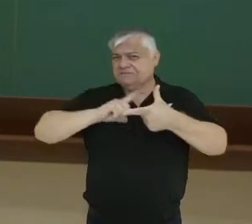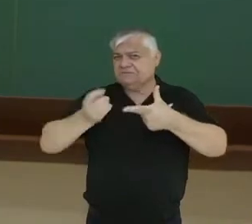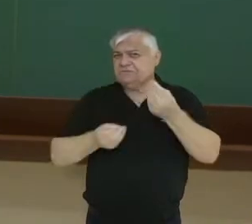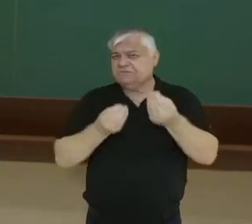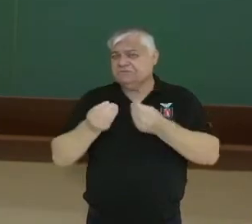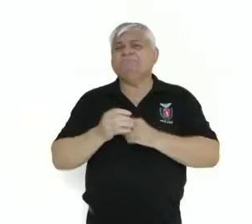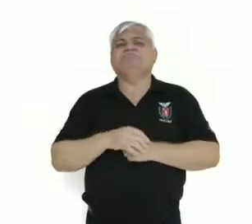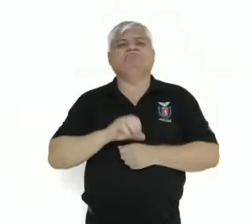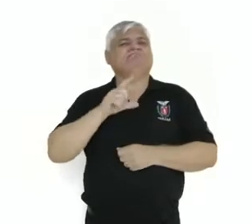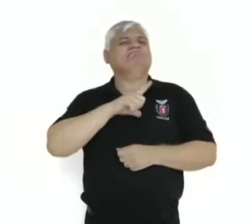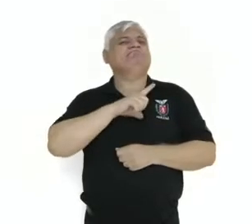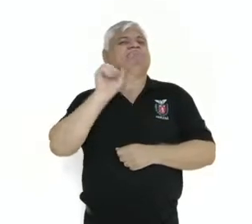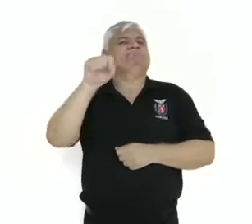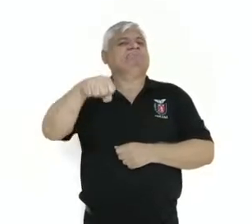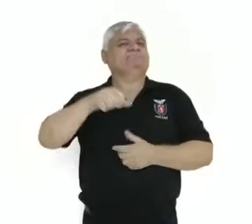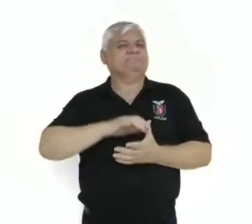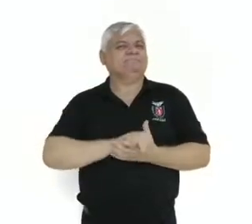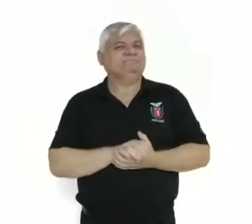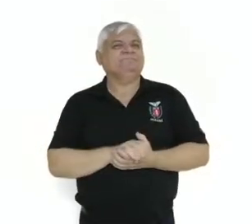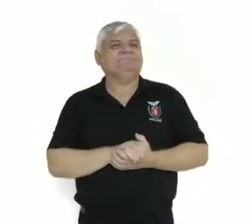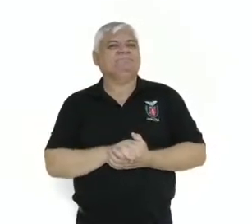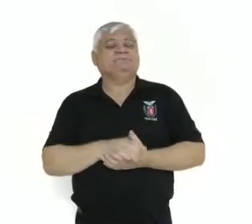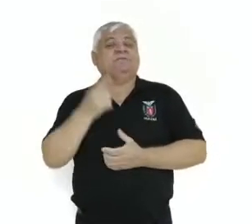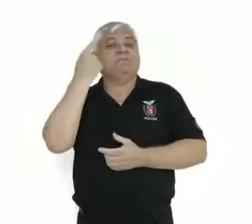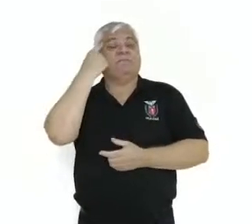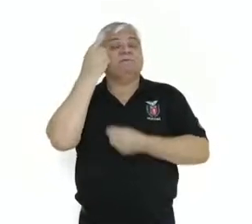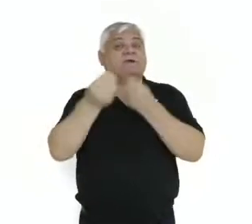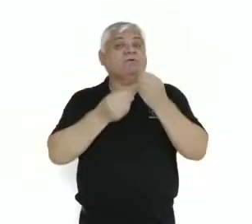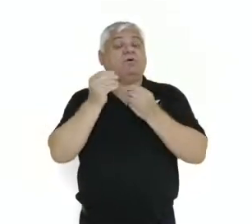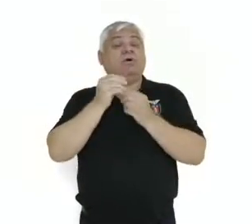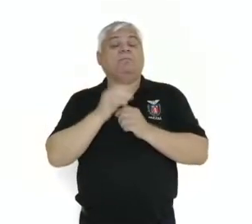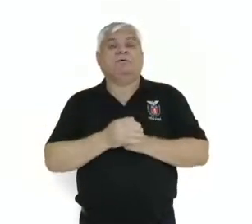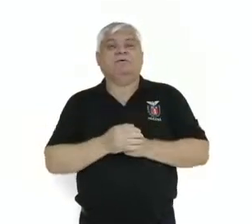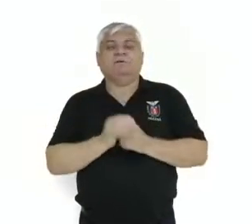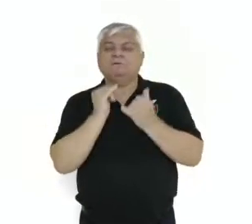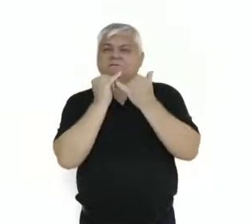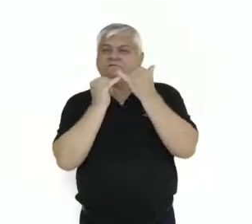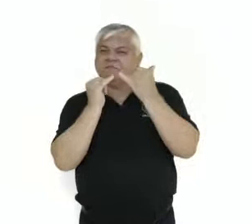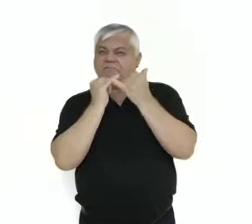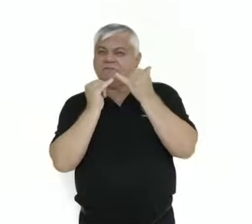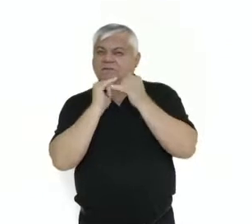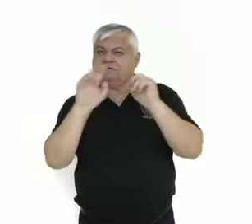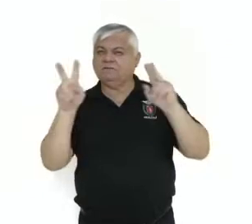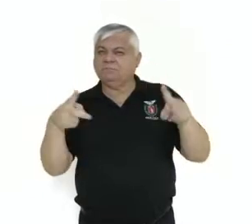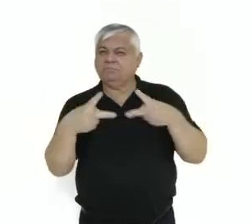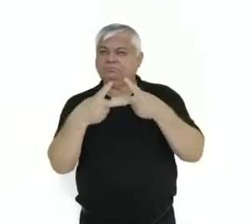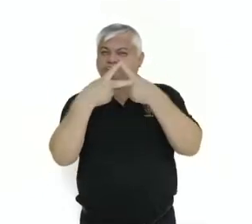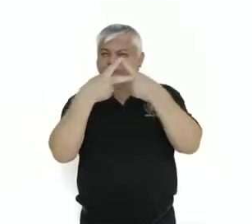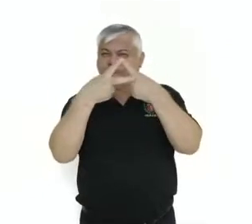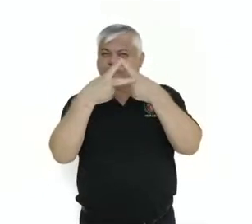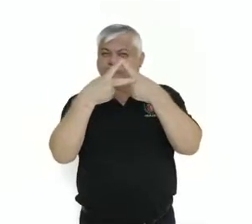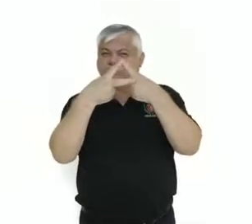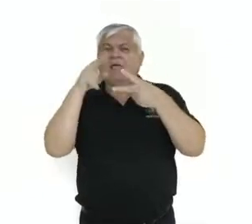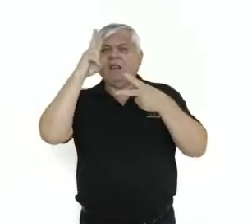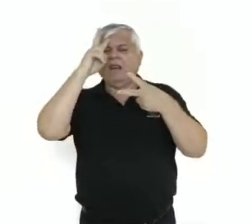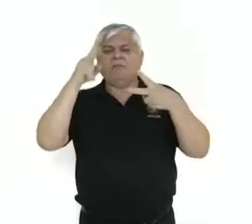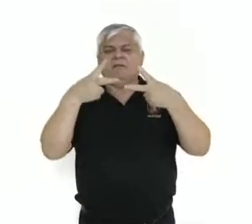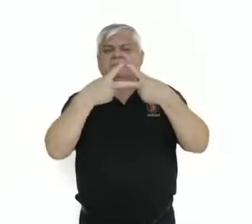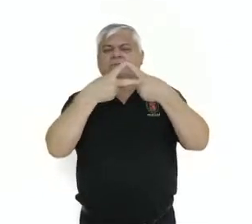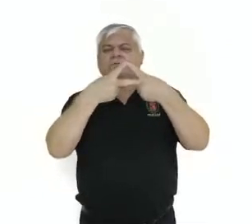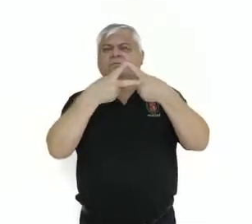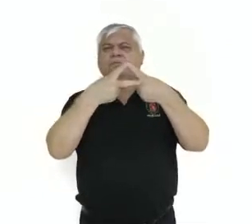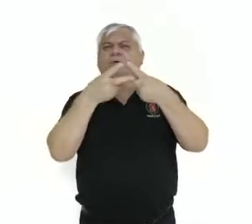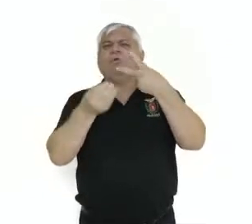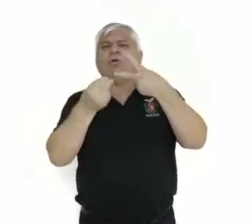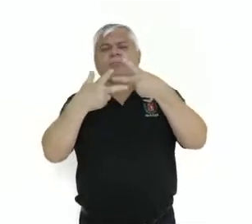sim. Vamos pensar agora na demonstração por semelhança de triângulos. Então, você lembra das características